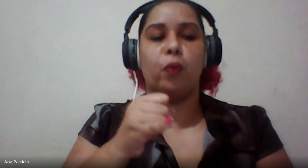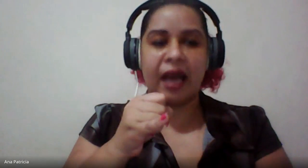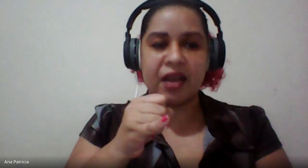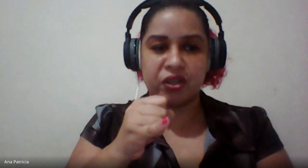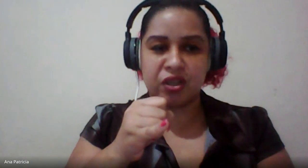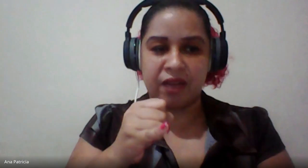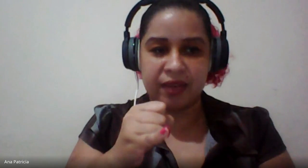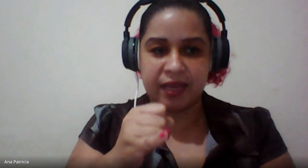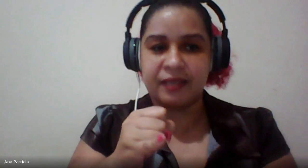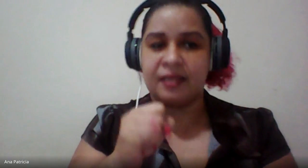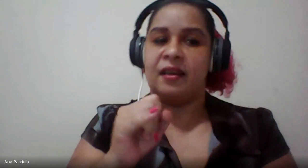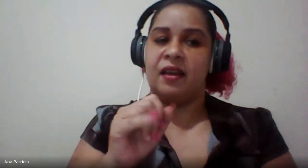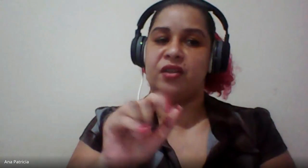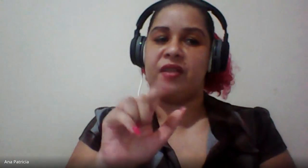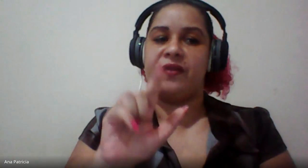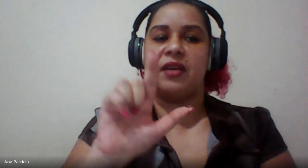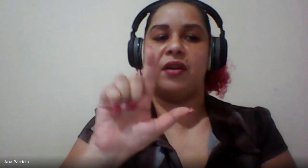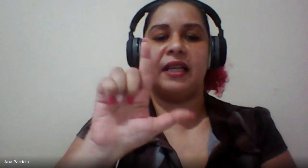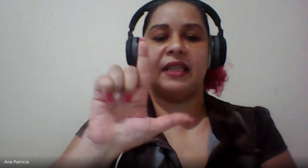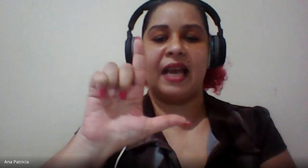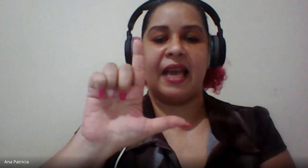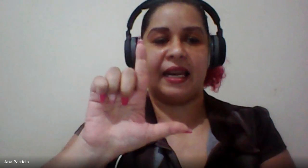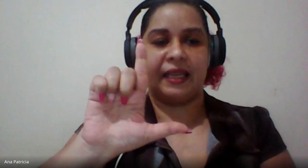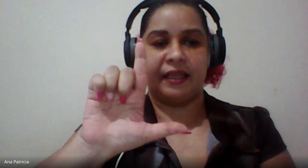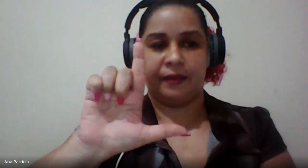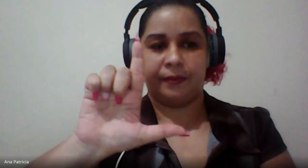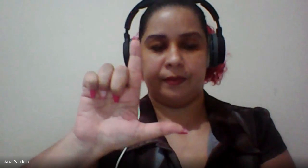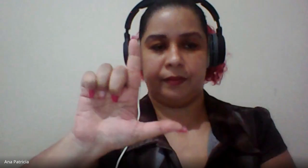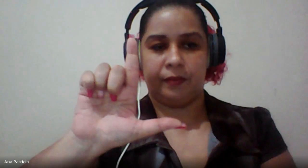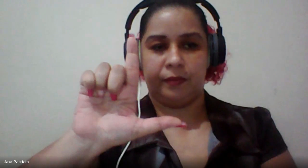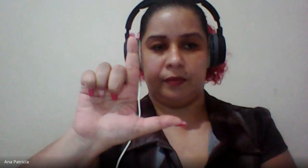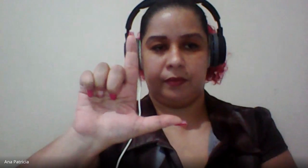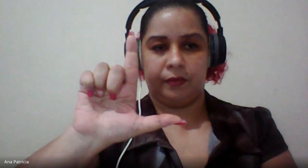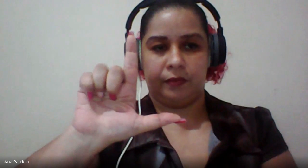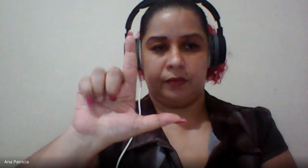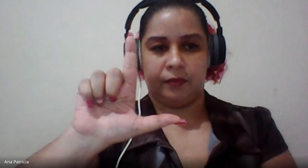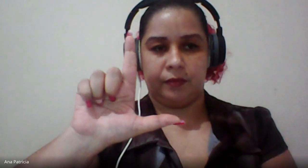O K a gente já fez. A gente faz agora a letra L.